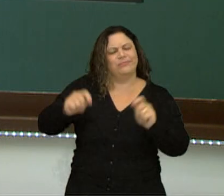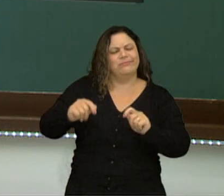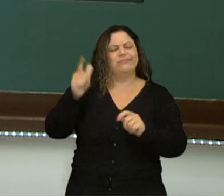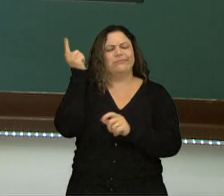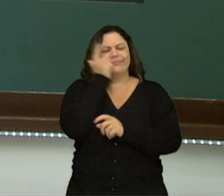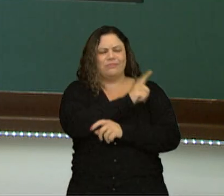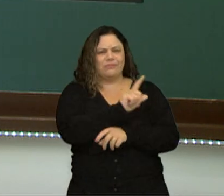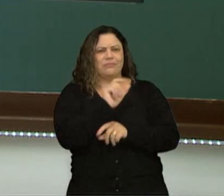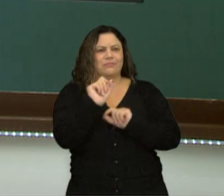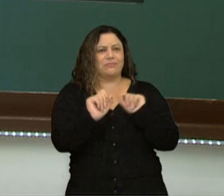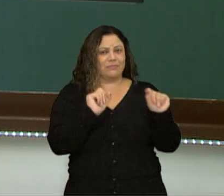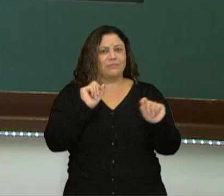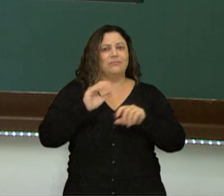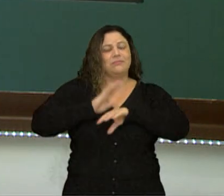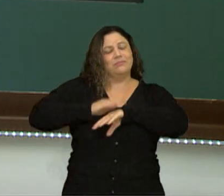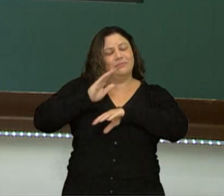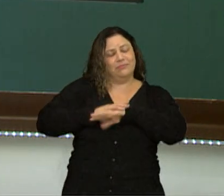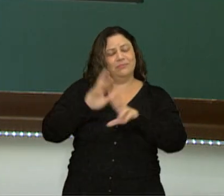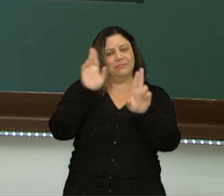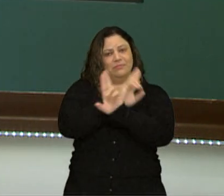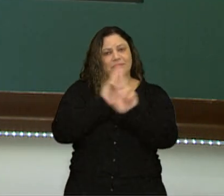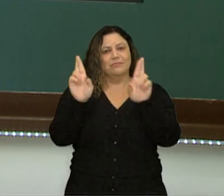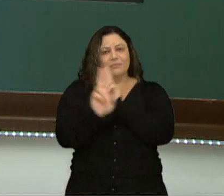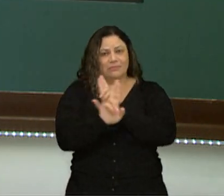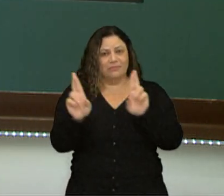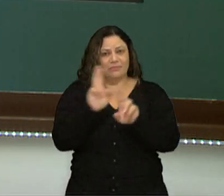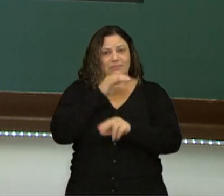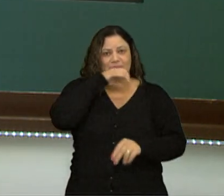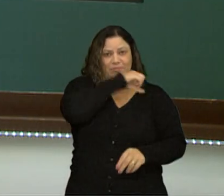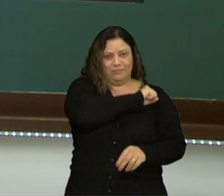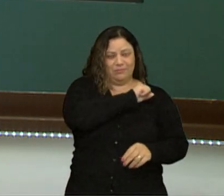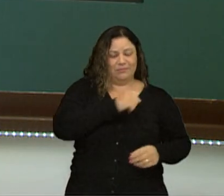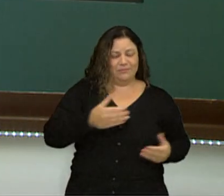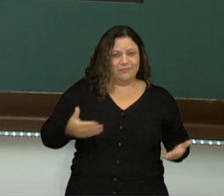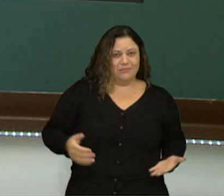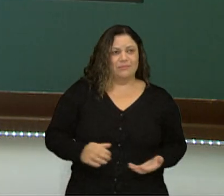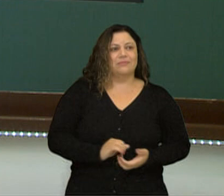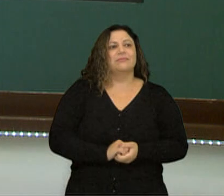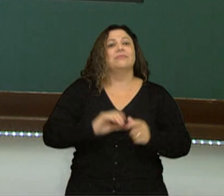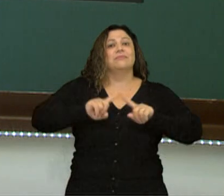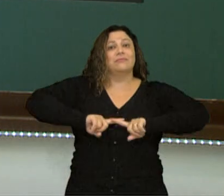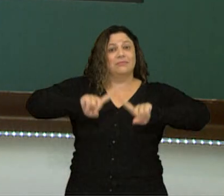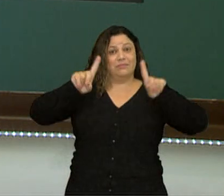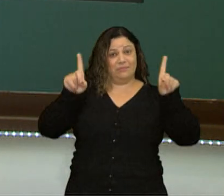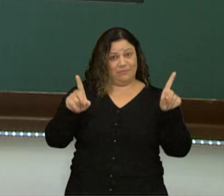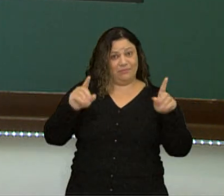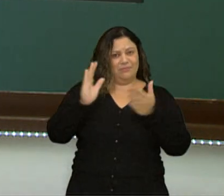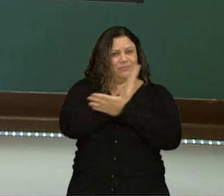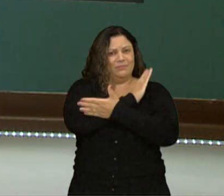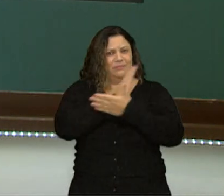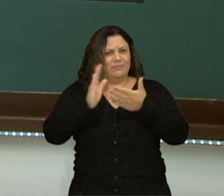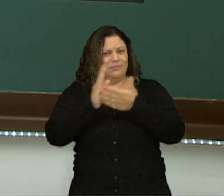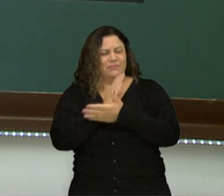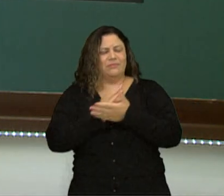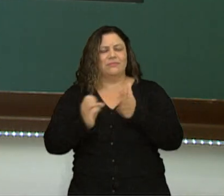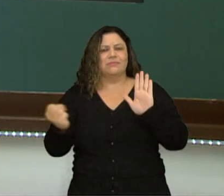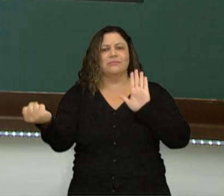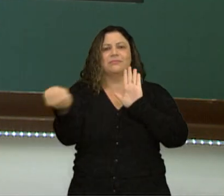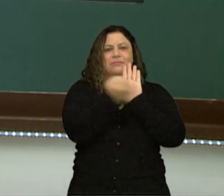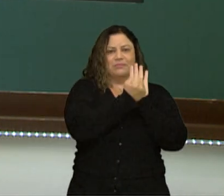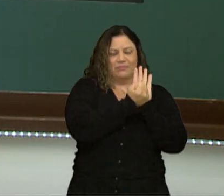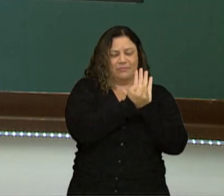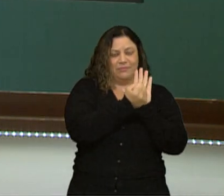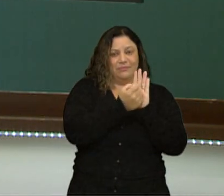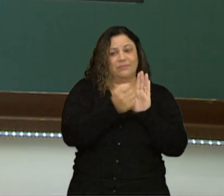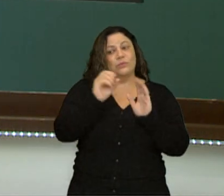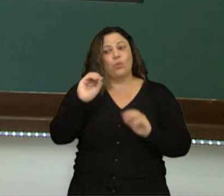consegue fazer essa relação rapidamente, né? Mas algumas delas são logomarcas e